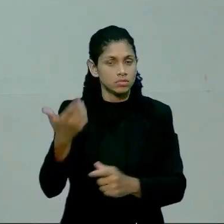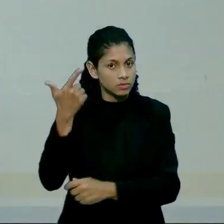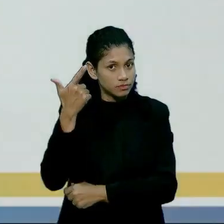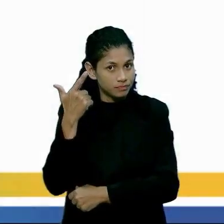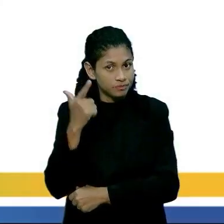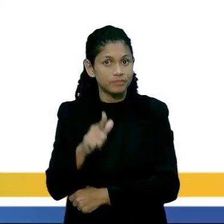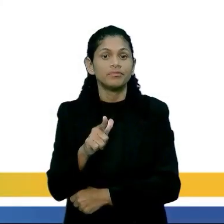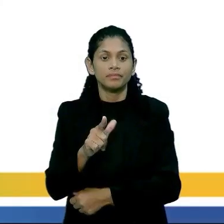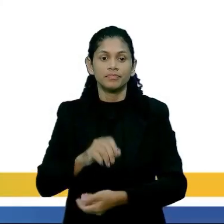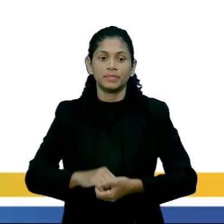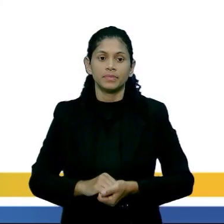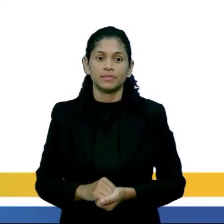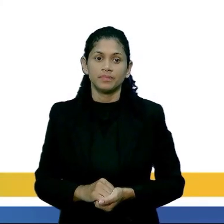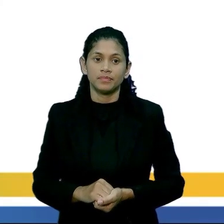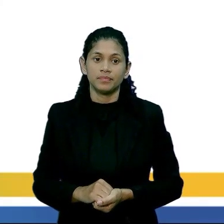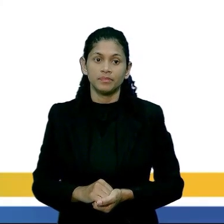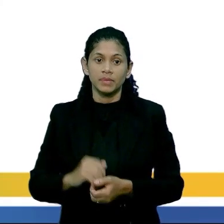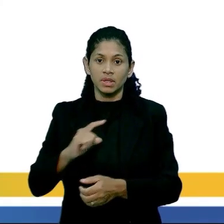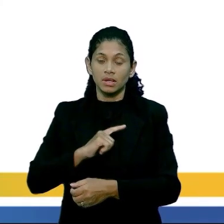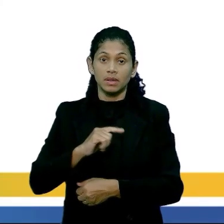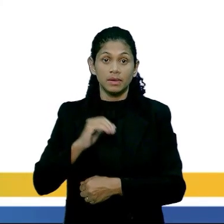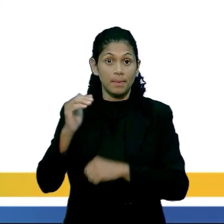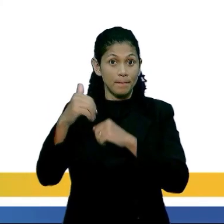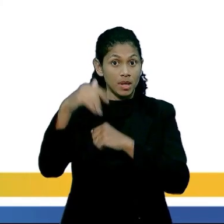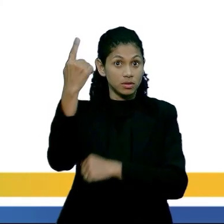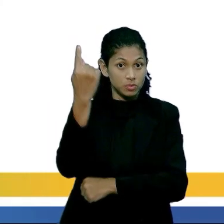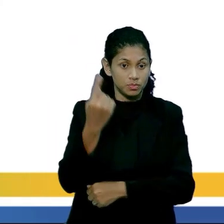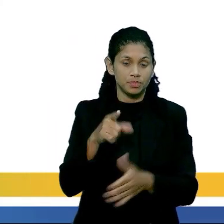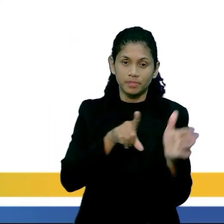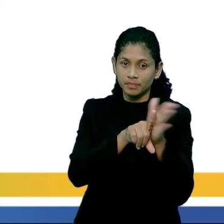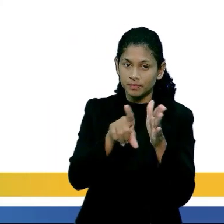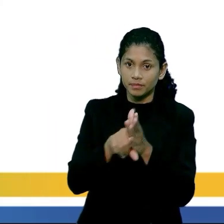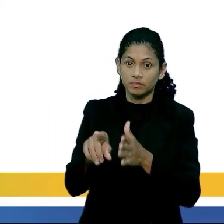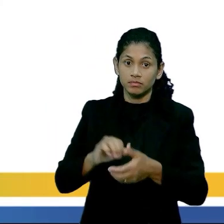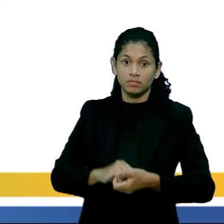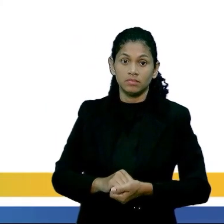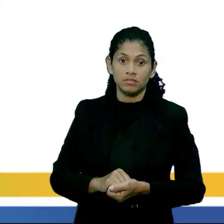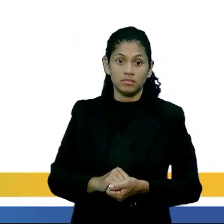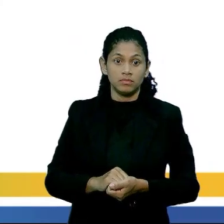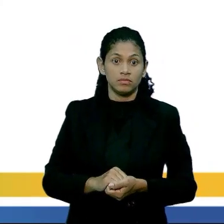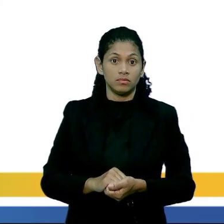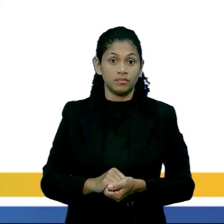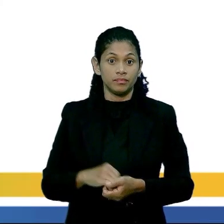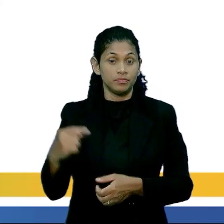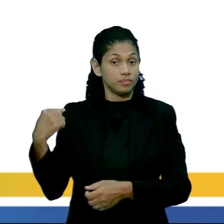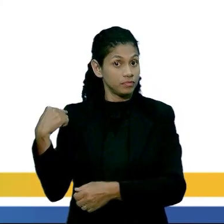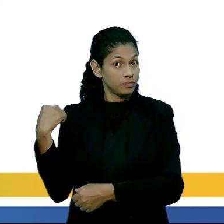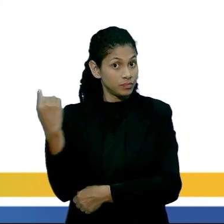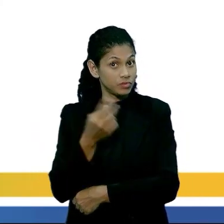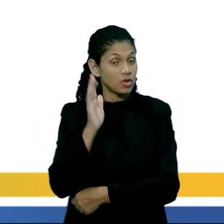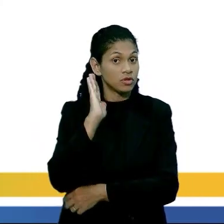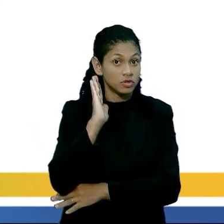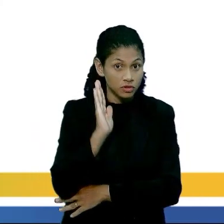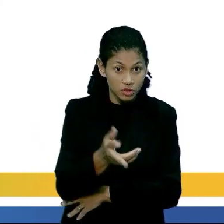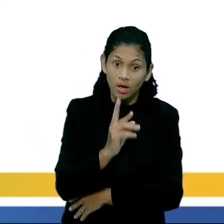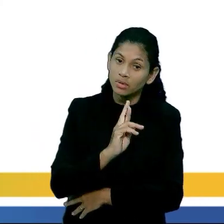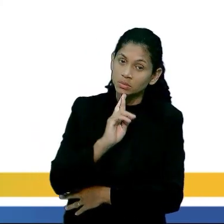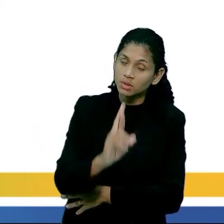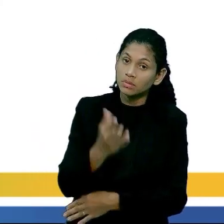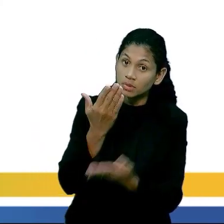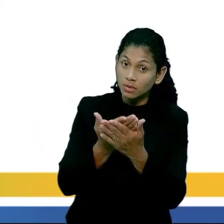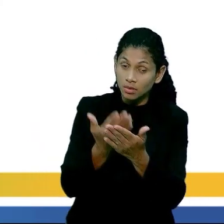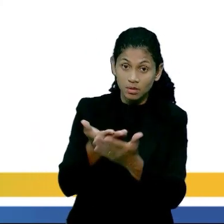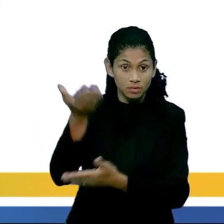você gabaritou ela. E além dela, tem mais uma na tela, que essa nós já respondemos em aulas anteriores. A gente